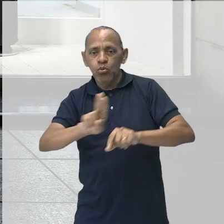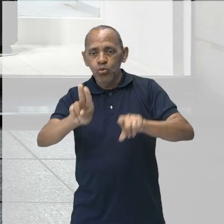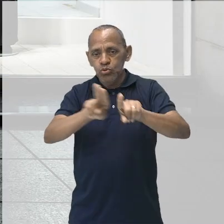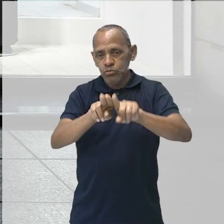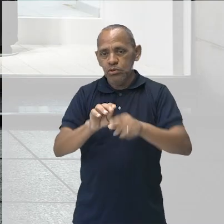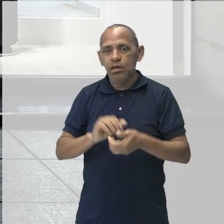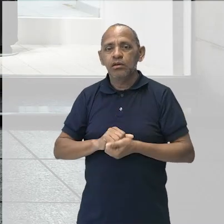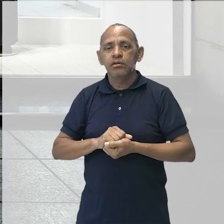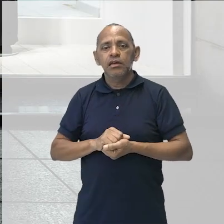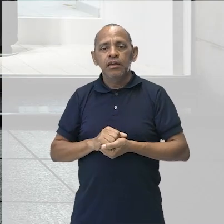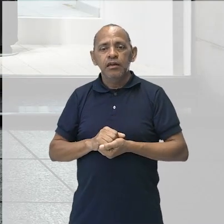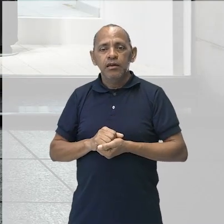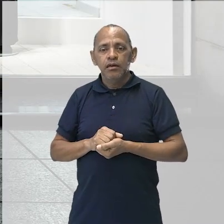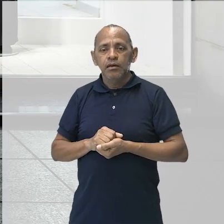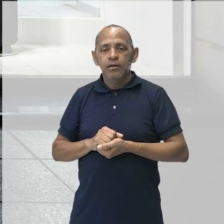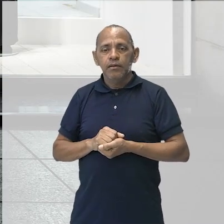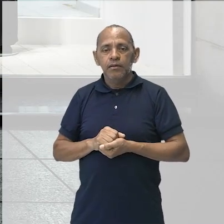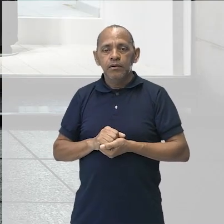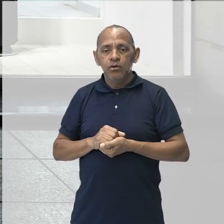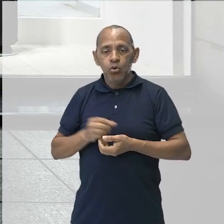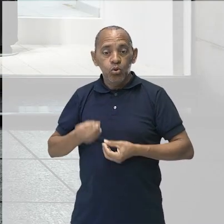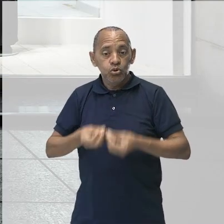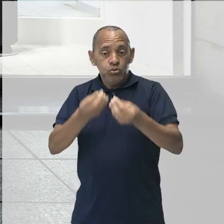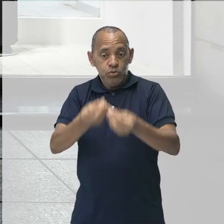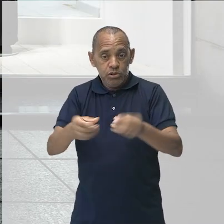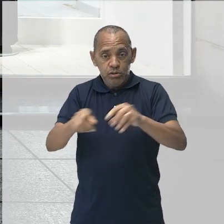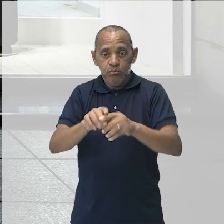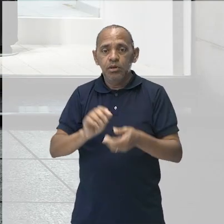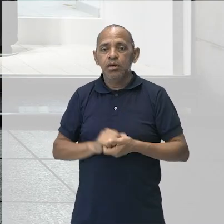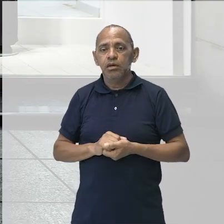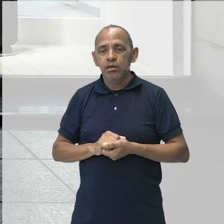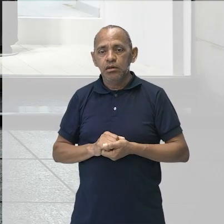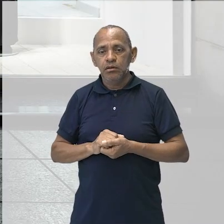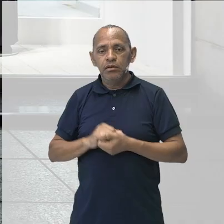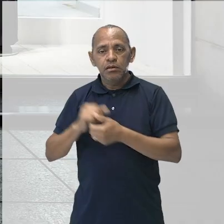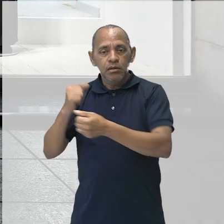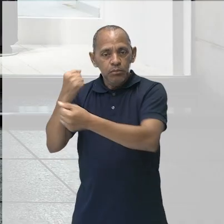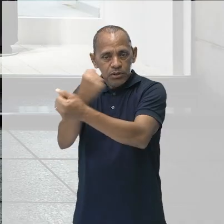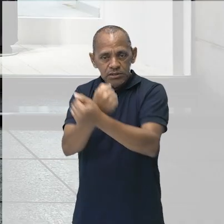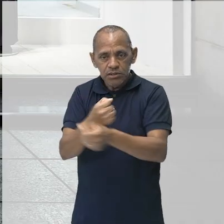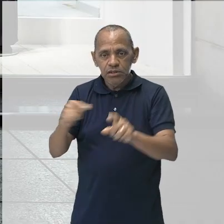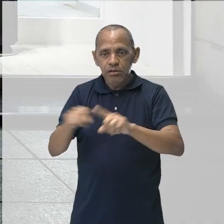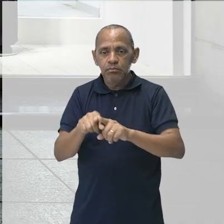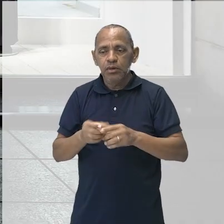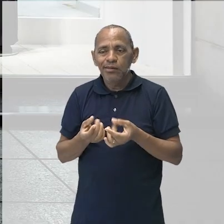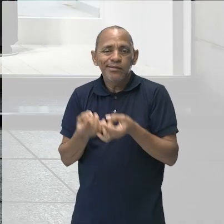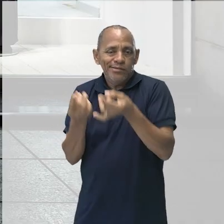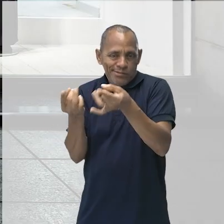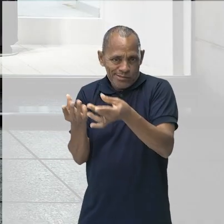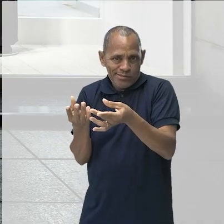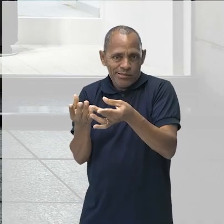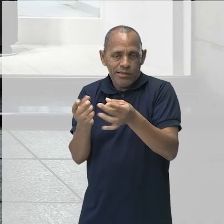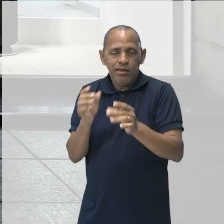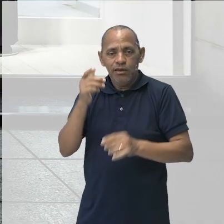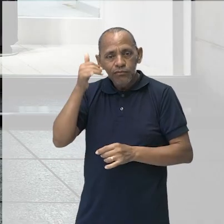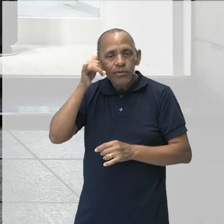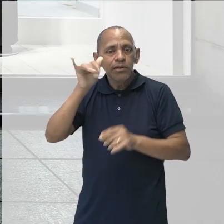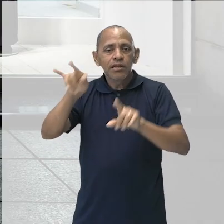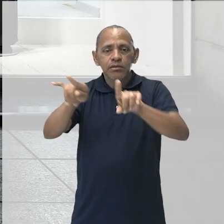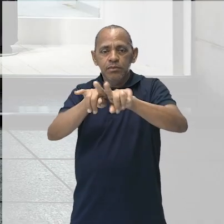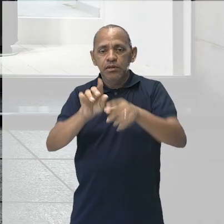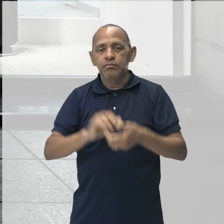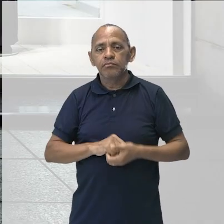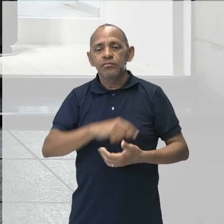e sustentáveis, contribuindo para a preservação dos recursos naturais e a redução do